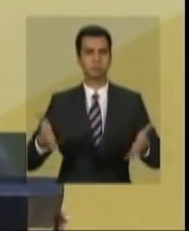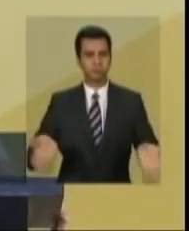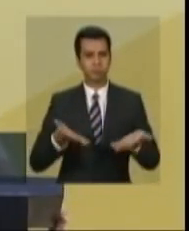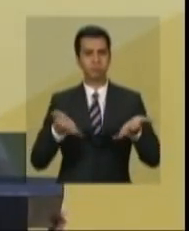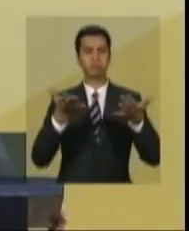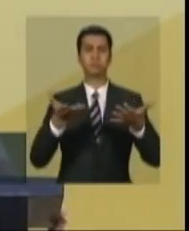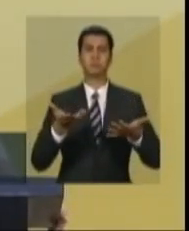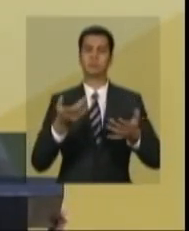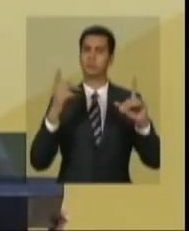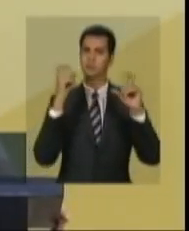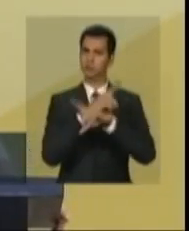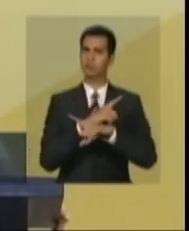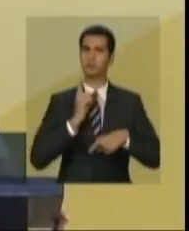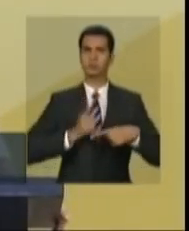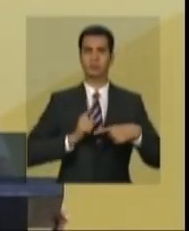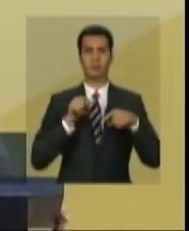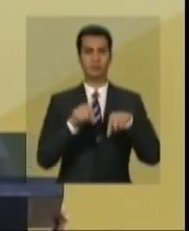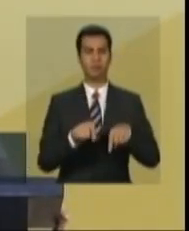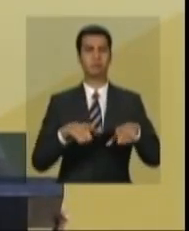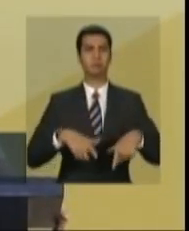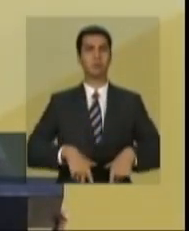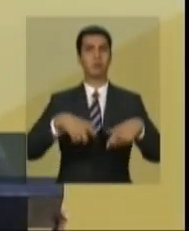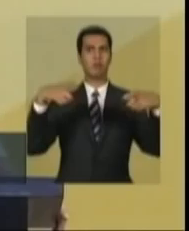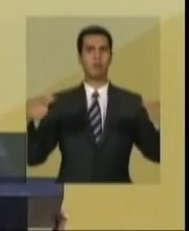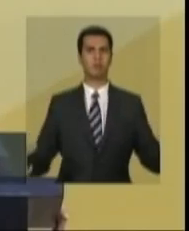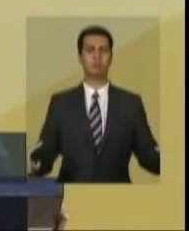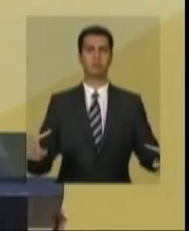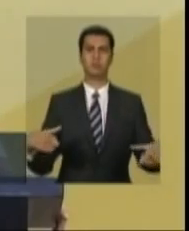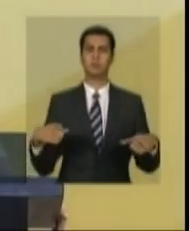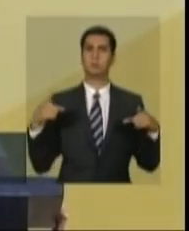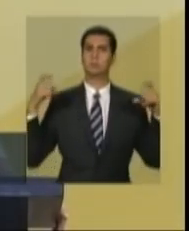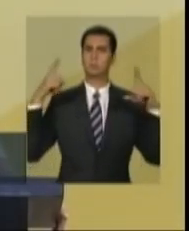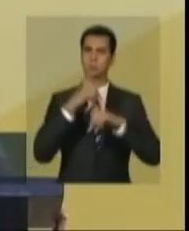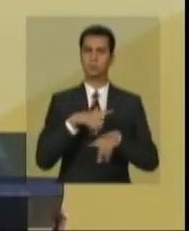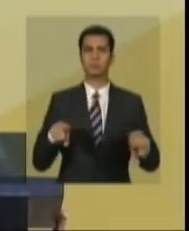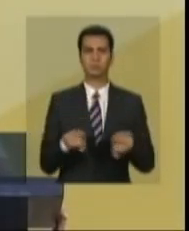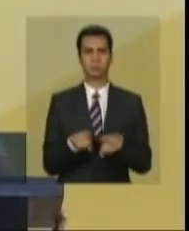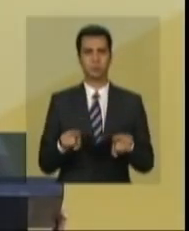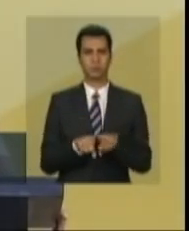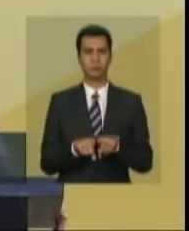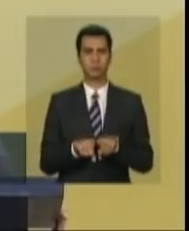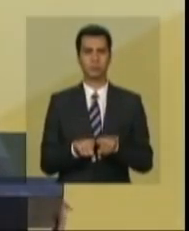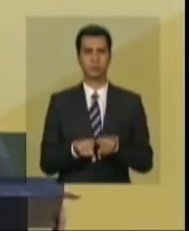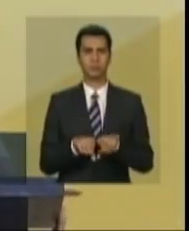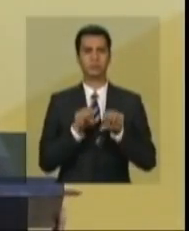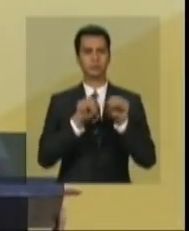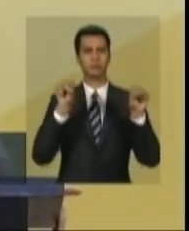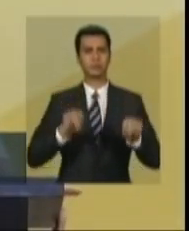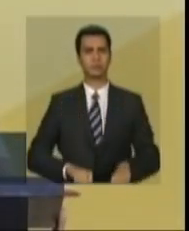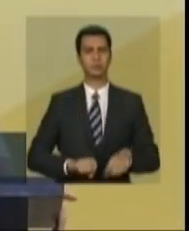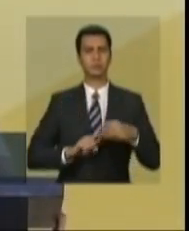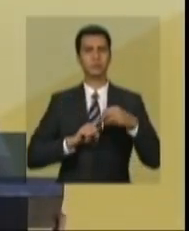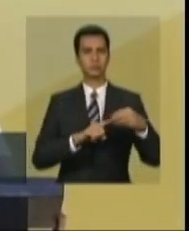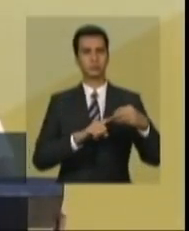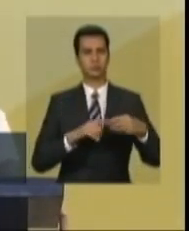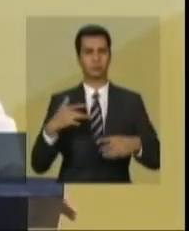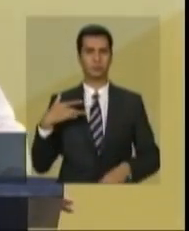bastante significativa e de grande complexidade, como é o Sistema Único de